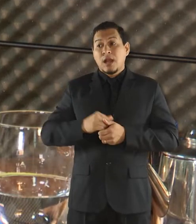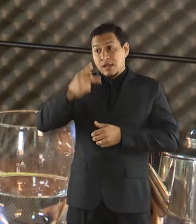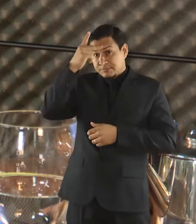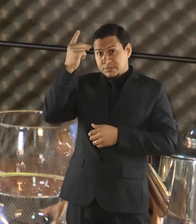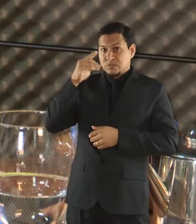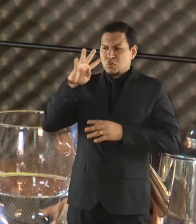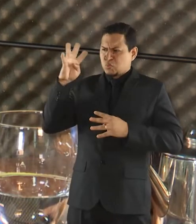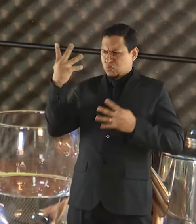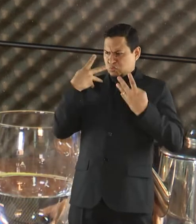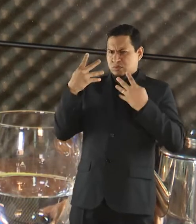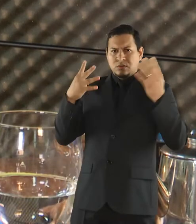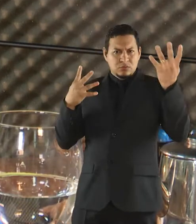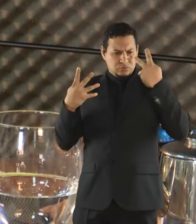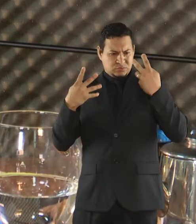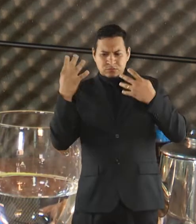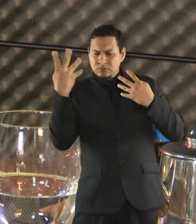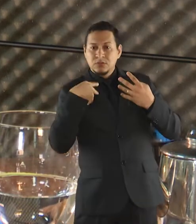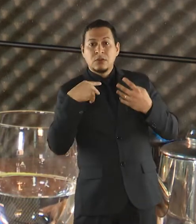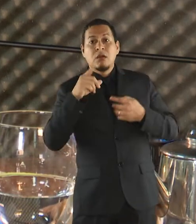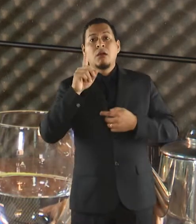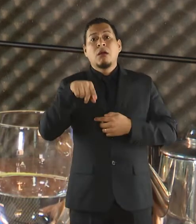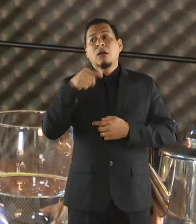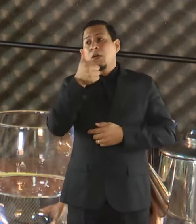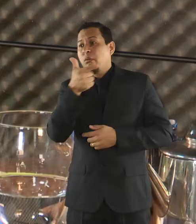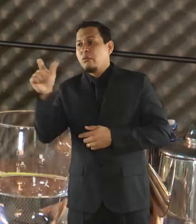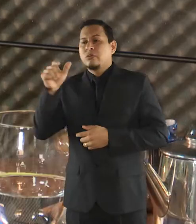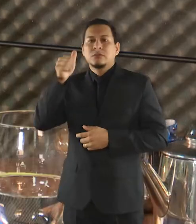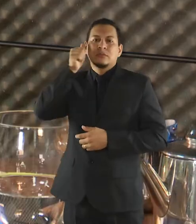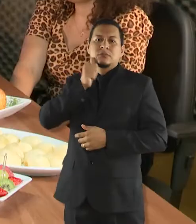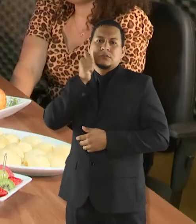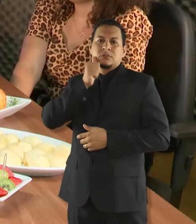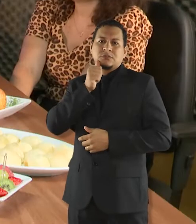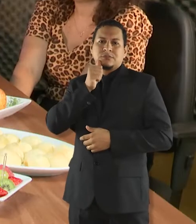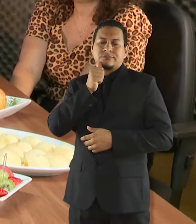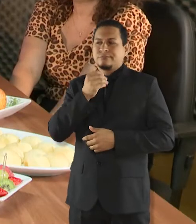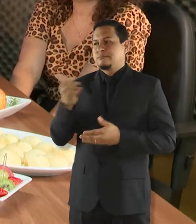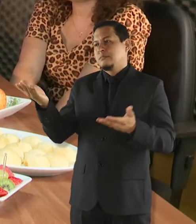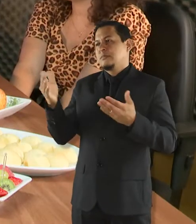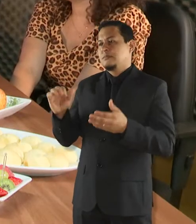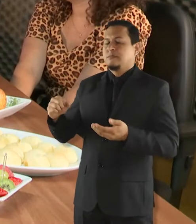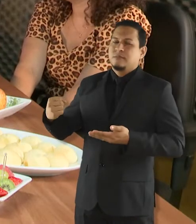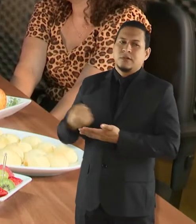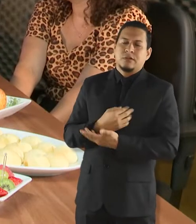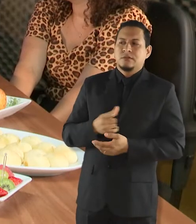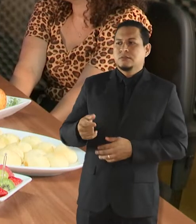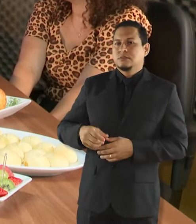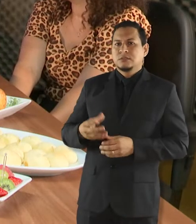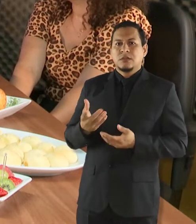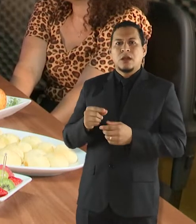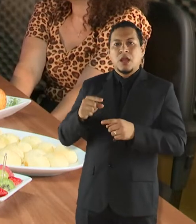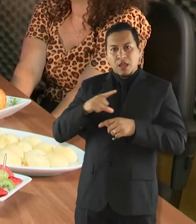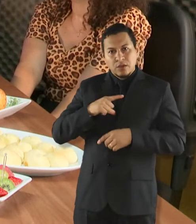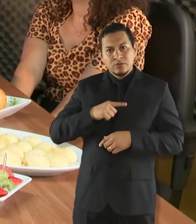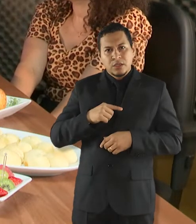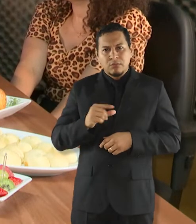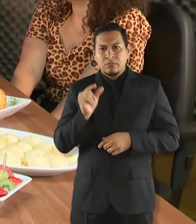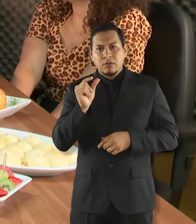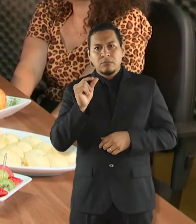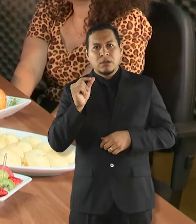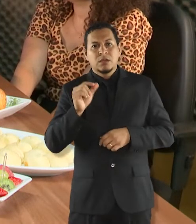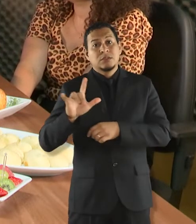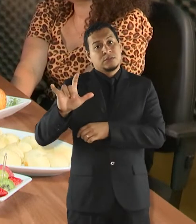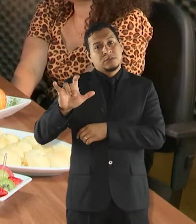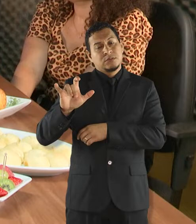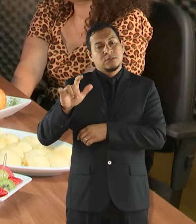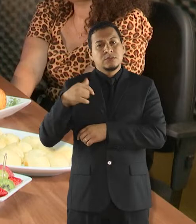nos julga muito mais são outras mulheres, né? Eu Poxa tenho vida. uma... Esse companheiro aí tão fraca. Eu tenho uma mini página no Instagram que